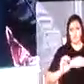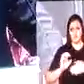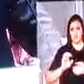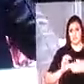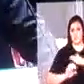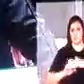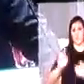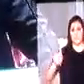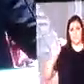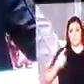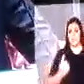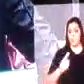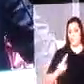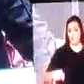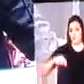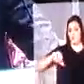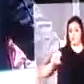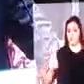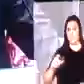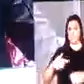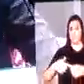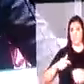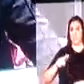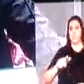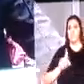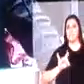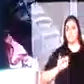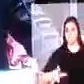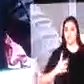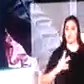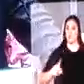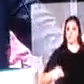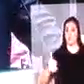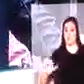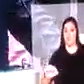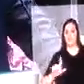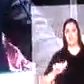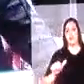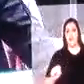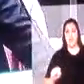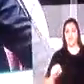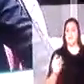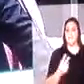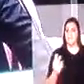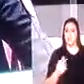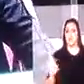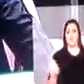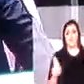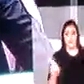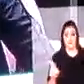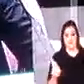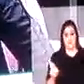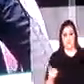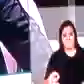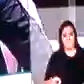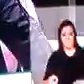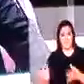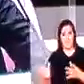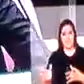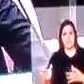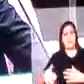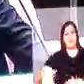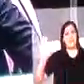por 1,95. O diesel sai por 2,10. O gás sai por R$22. Vendem o gás por 80